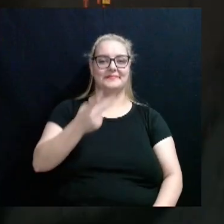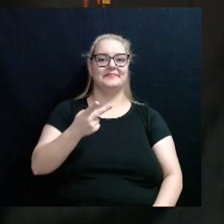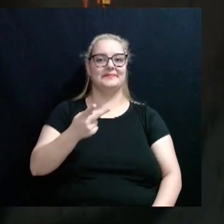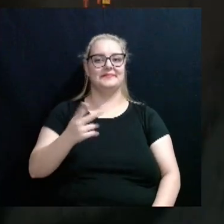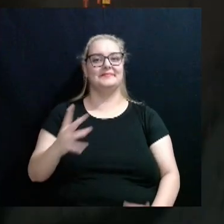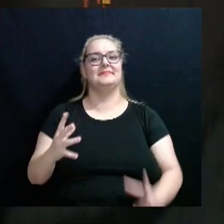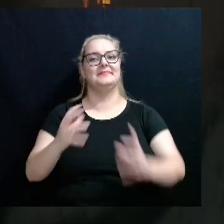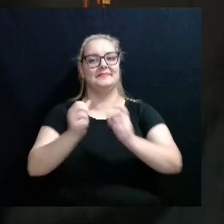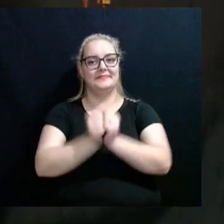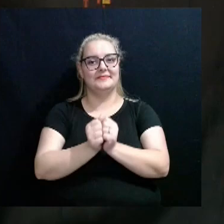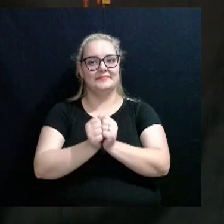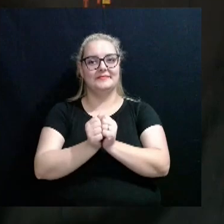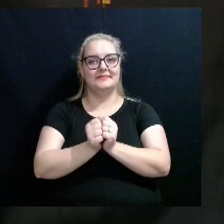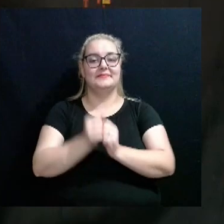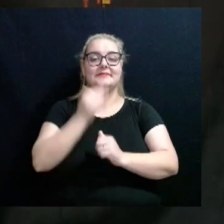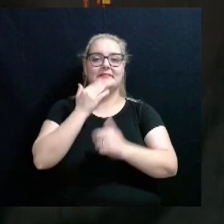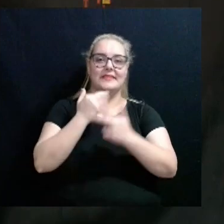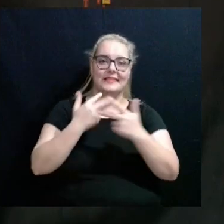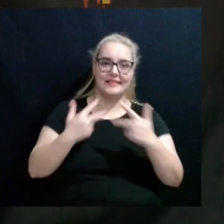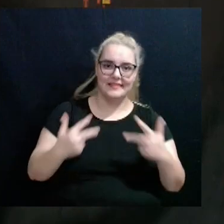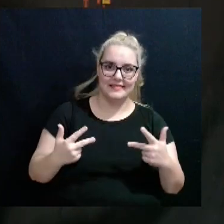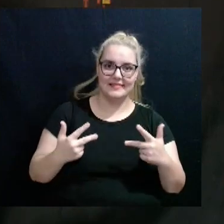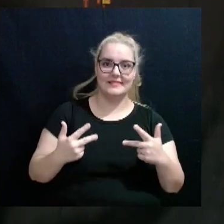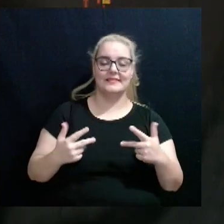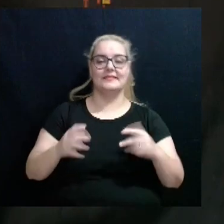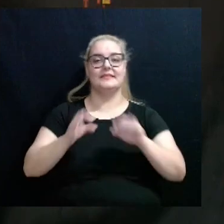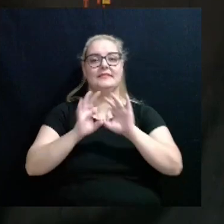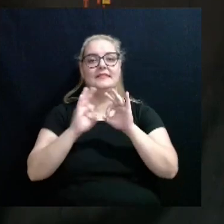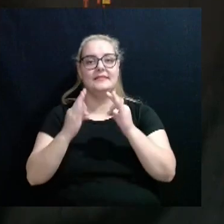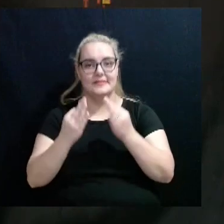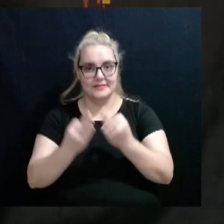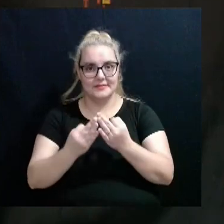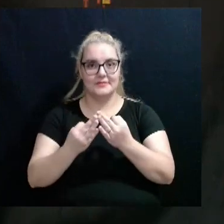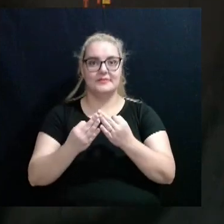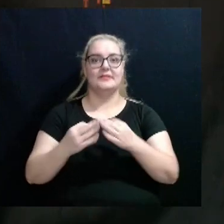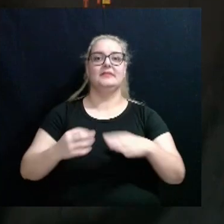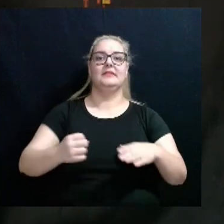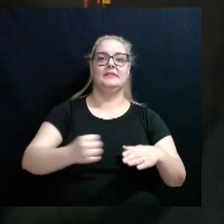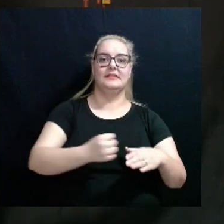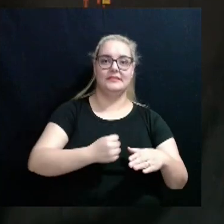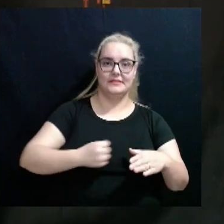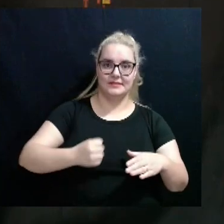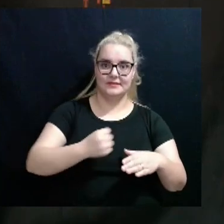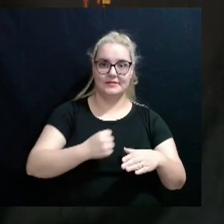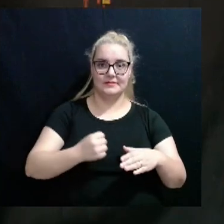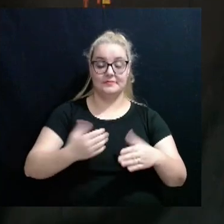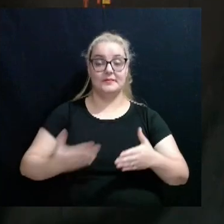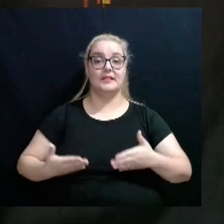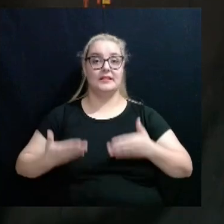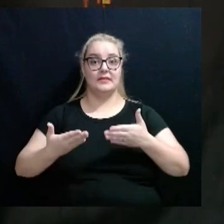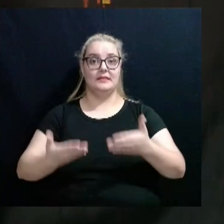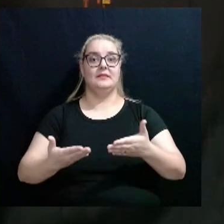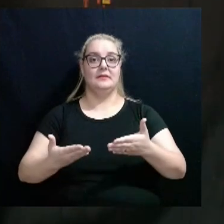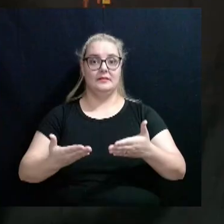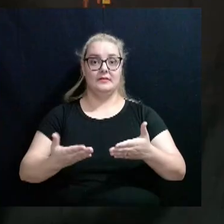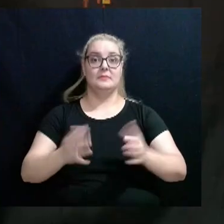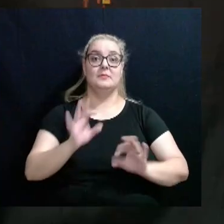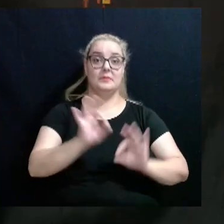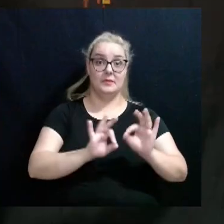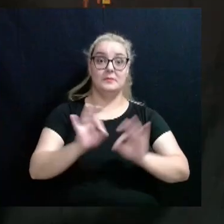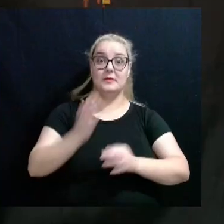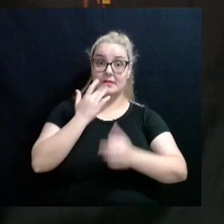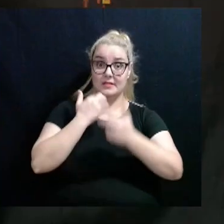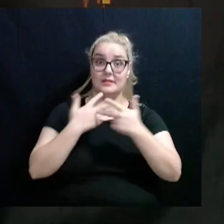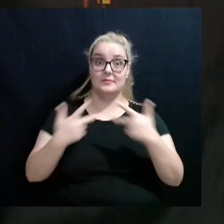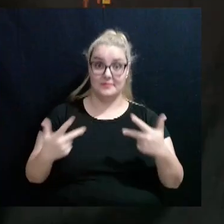da alimentação, da família, da cozinha e da entrega, né, para você preparar um alimento. É o